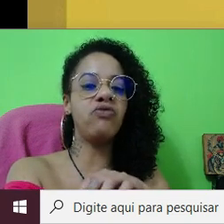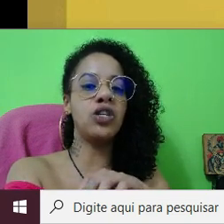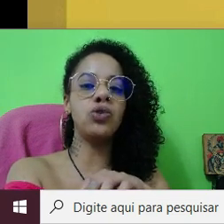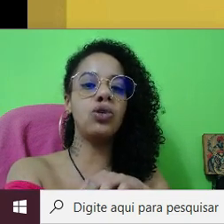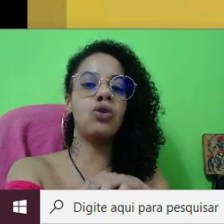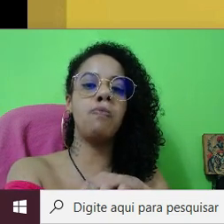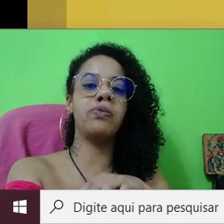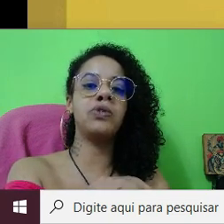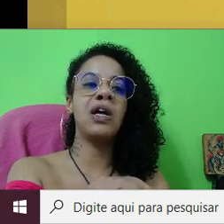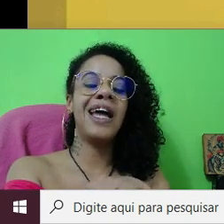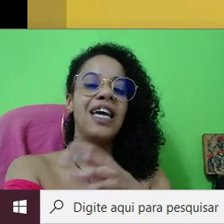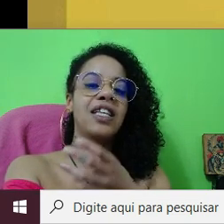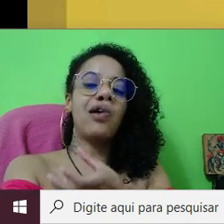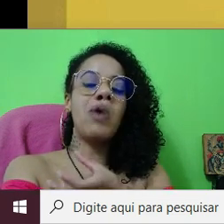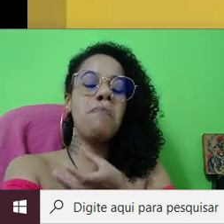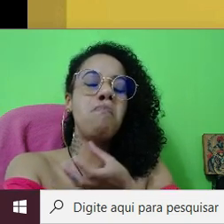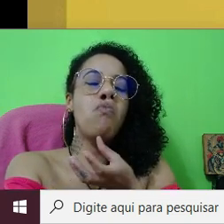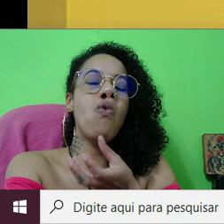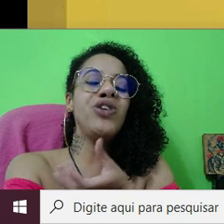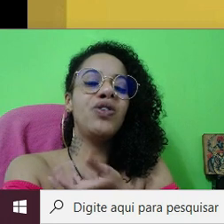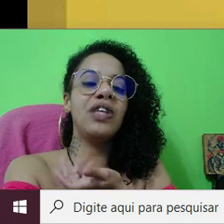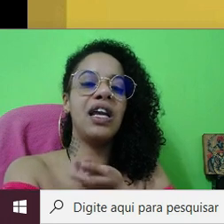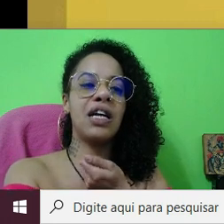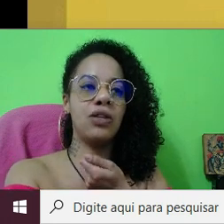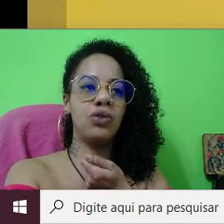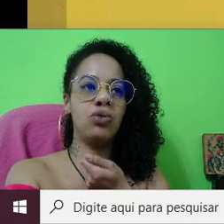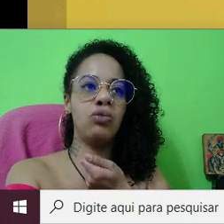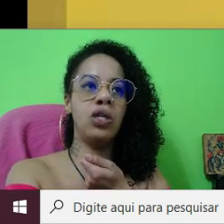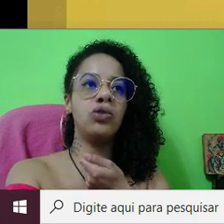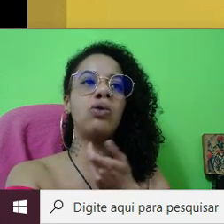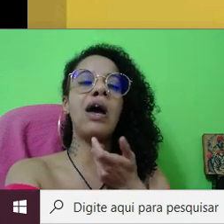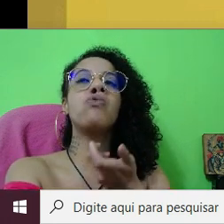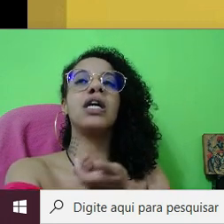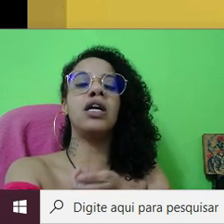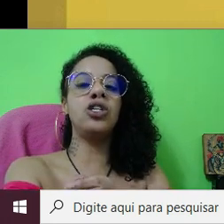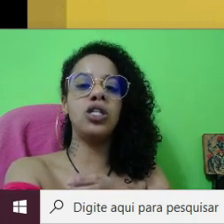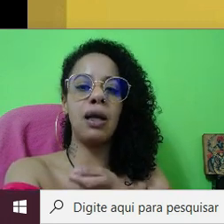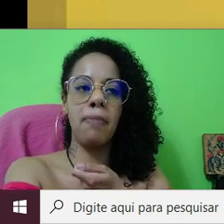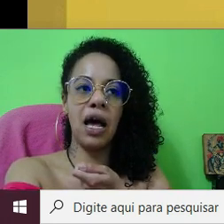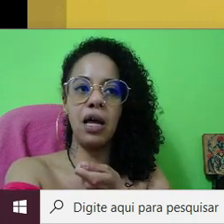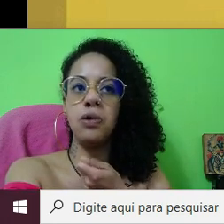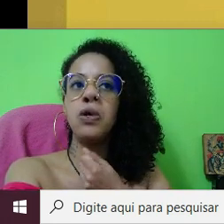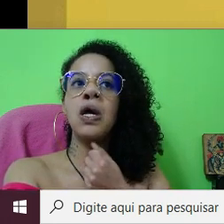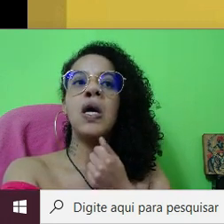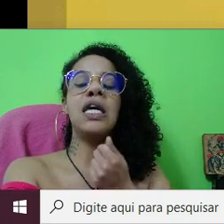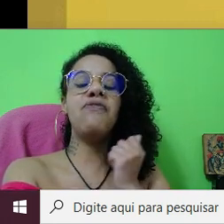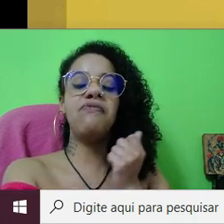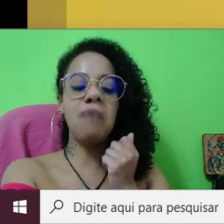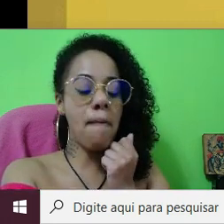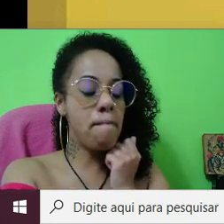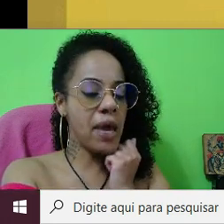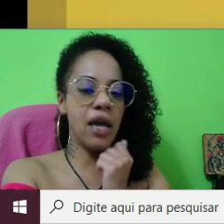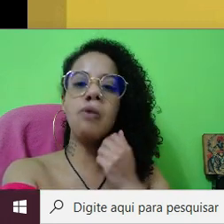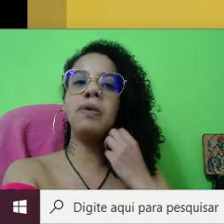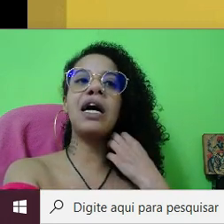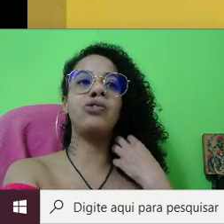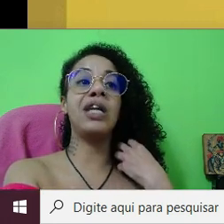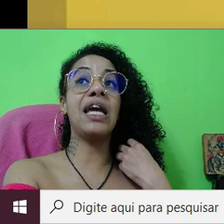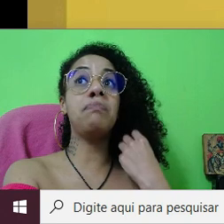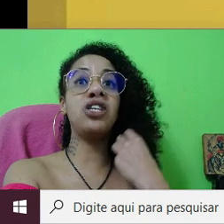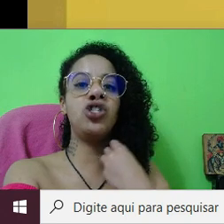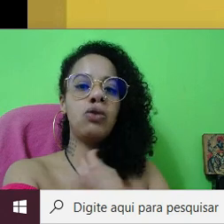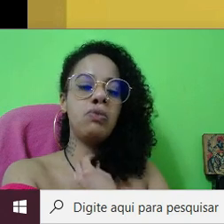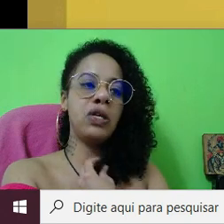hostil para diversos grupos então é muito delicado tudo isso é um grande trabalho e é bem